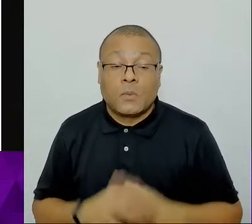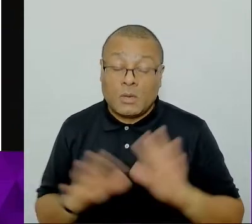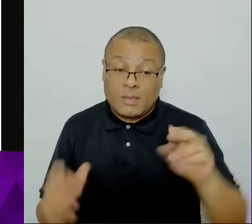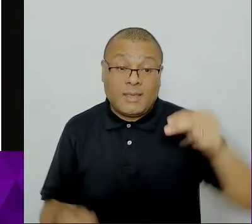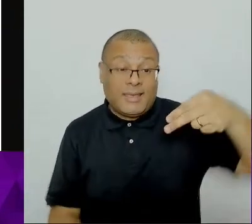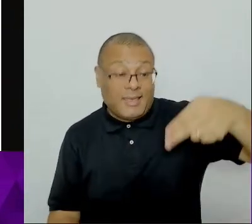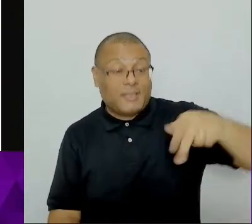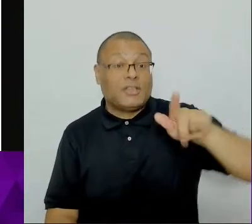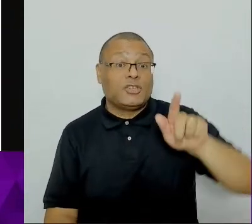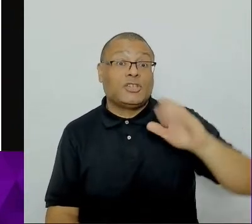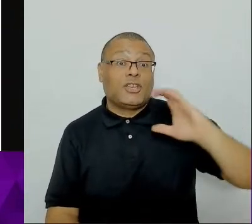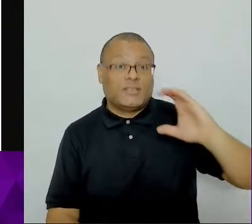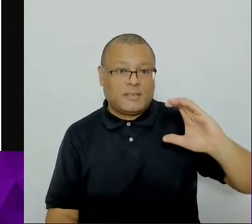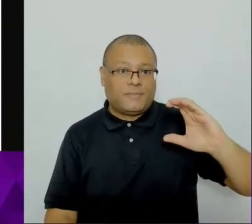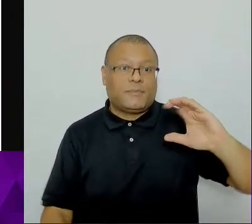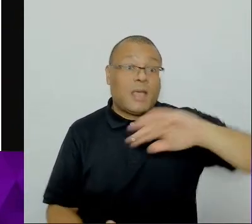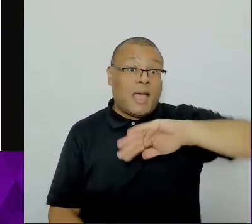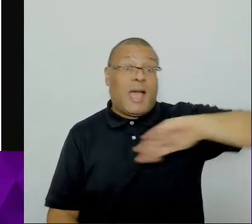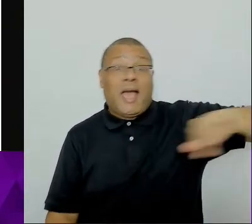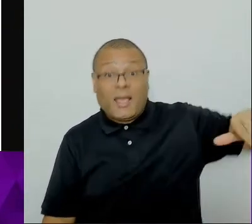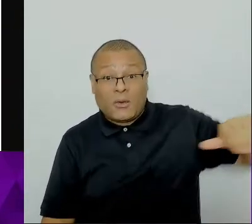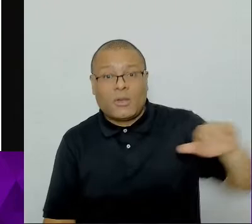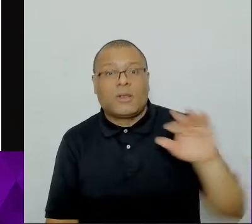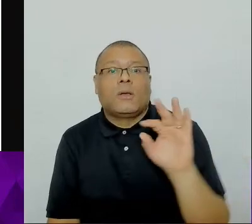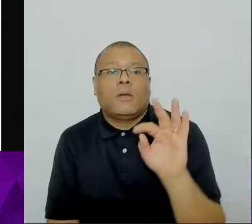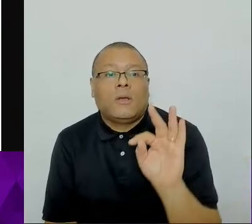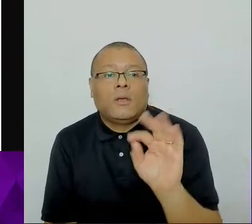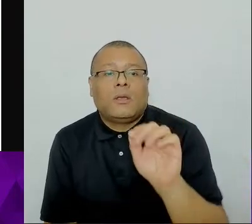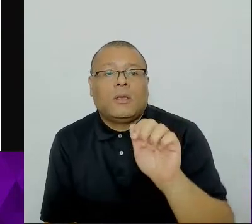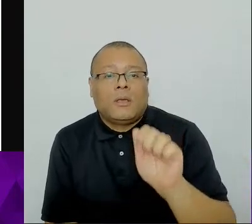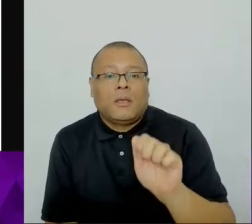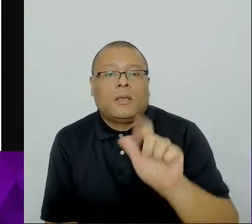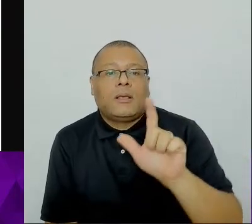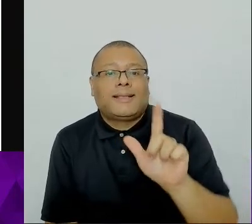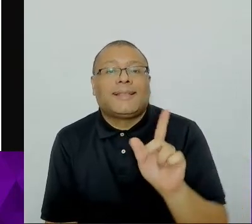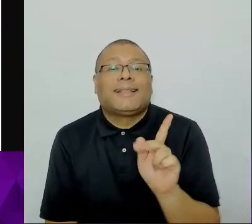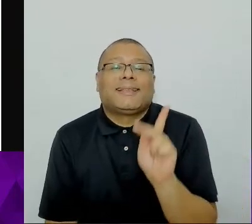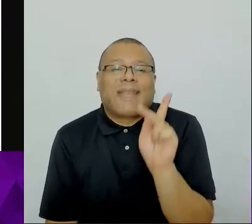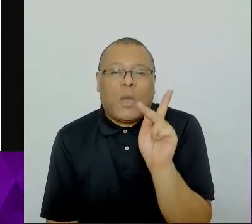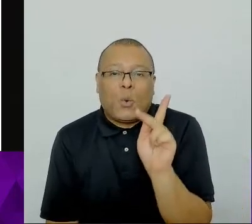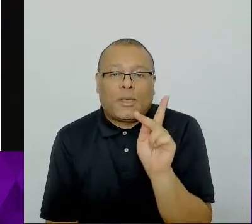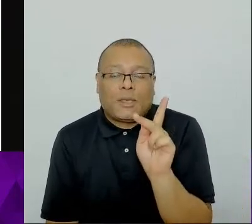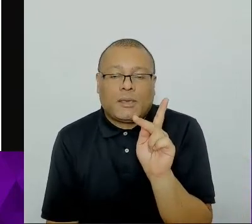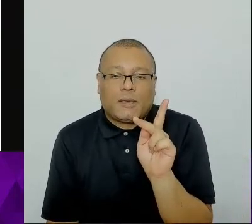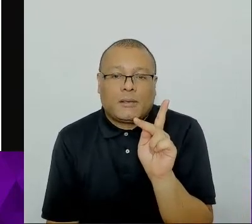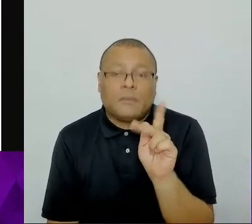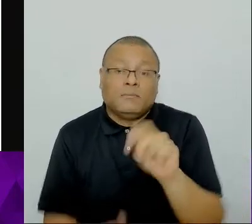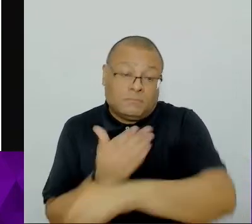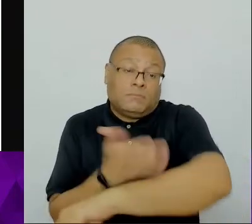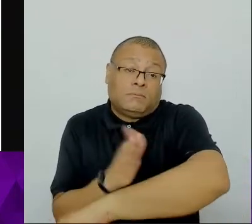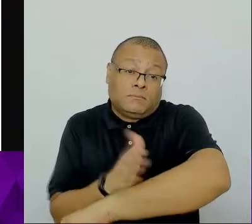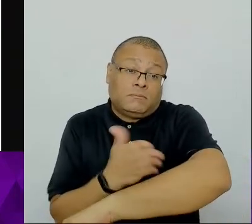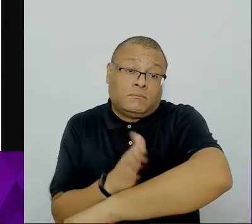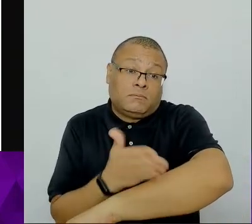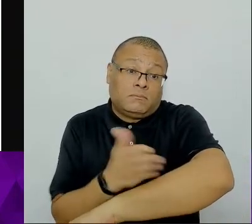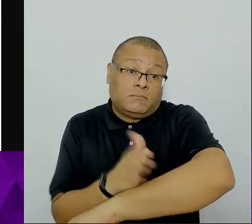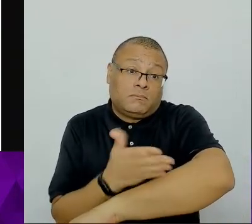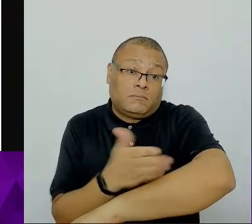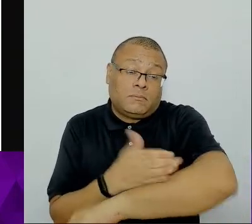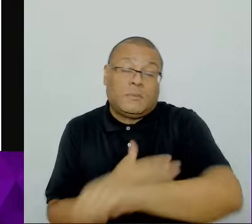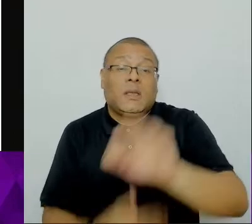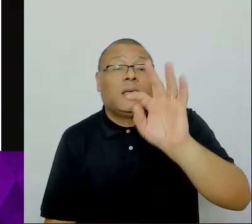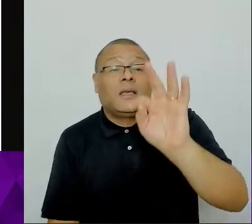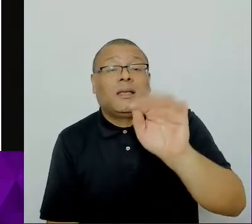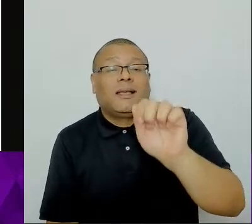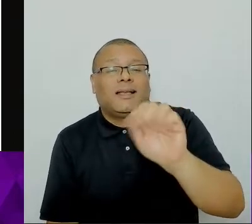NGC, a parte do TAL, então o TAL, que de train, adjust